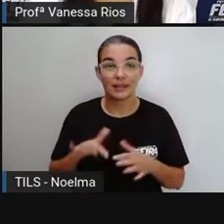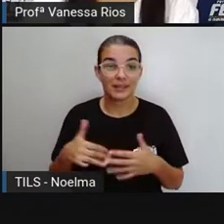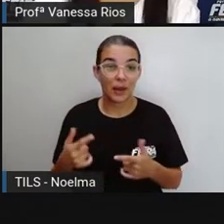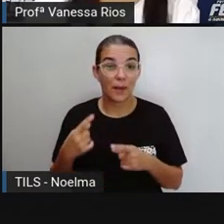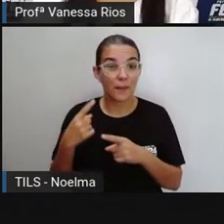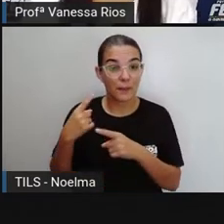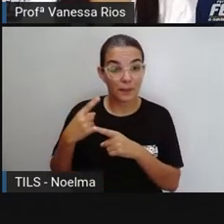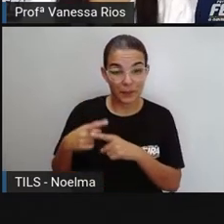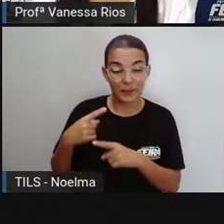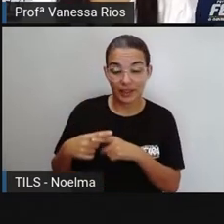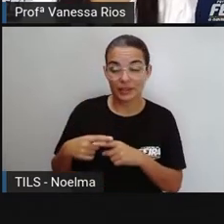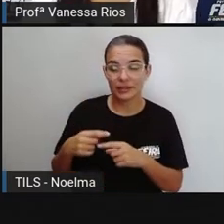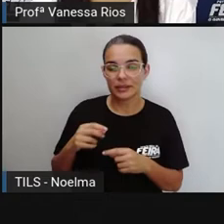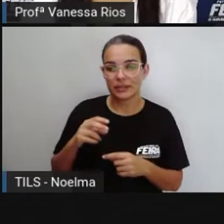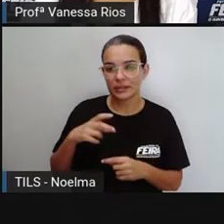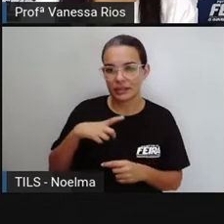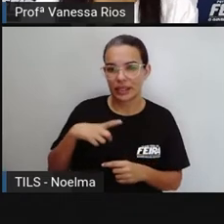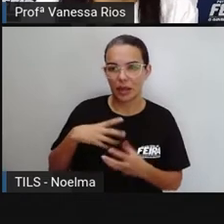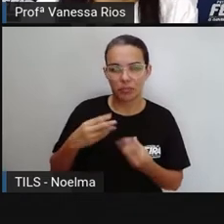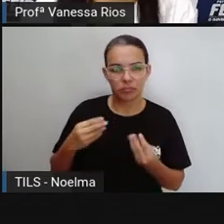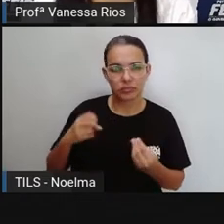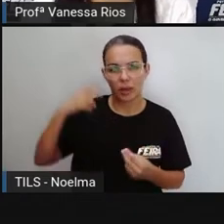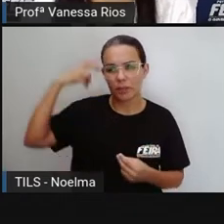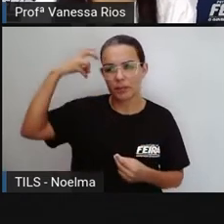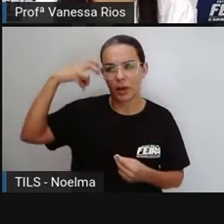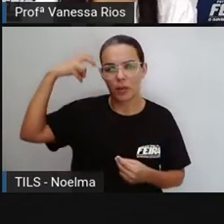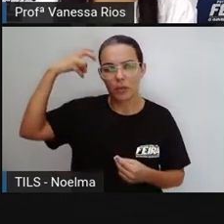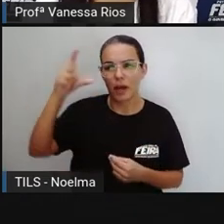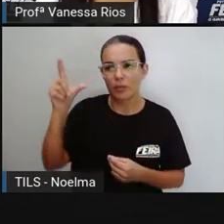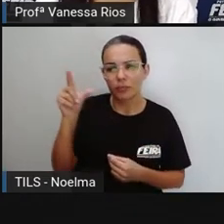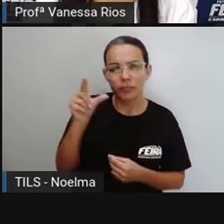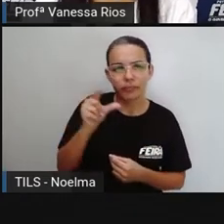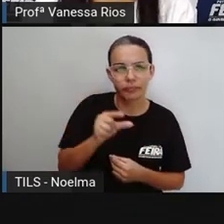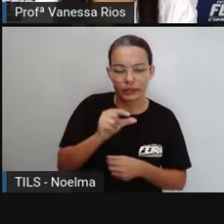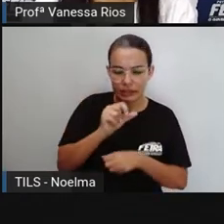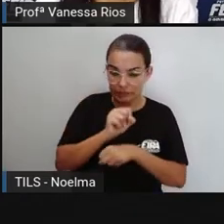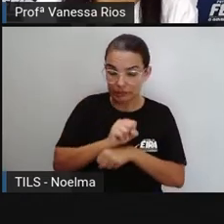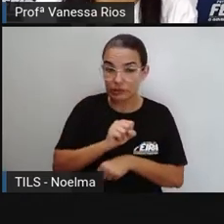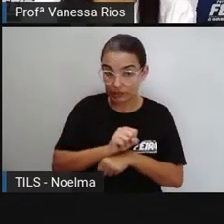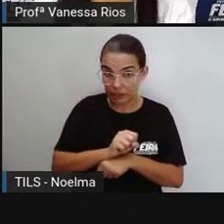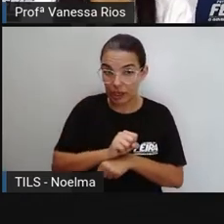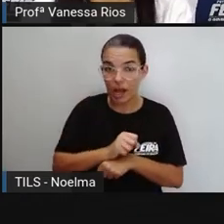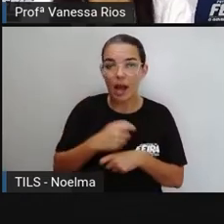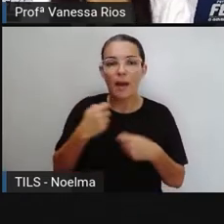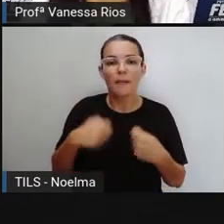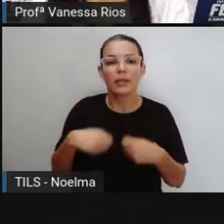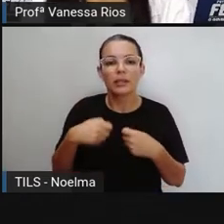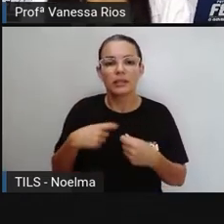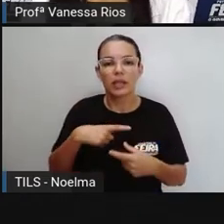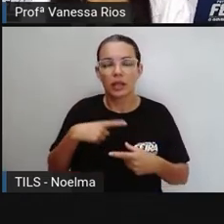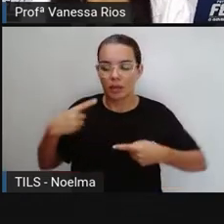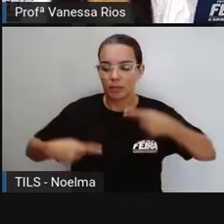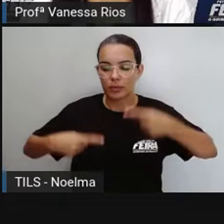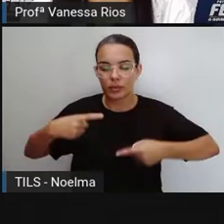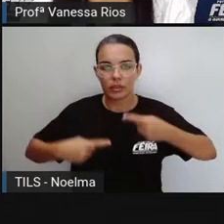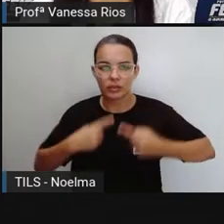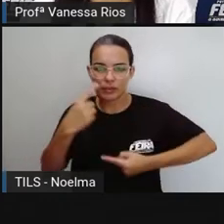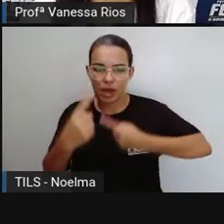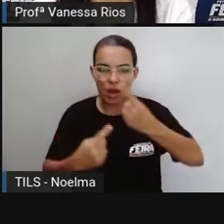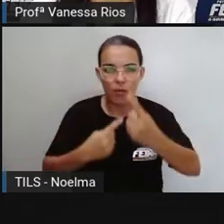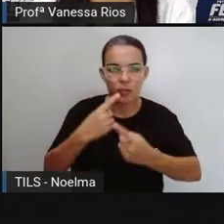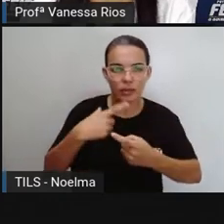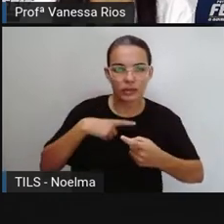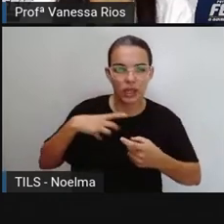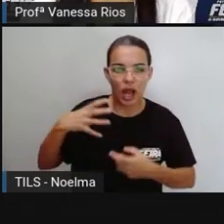Então, devido à grande preocupação aí em reduzir os índices de sedentários, algumas políticas têm sido